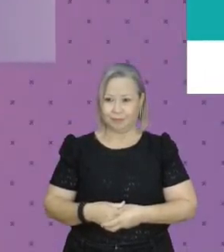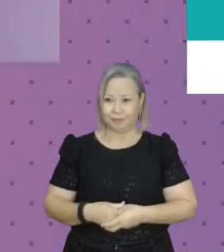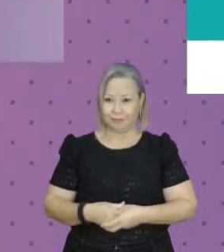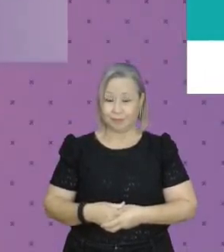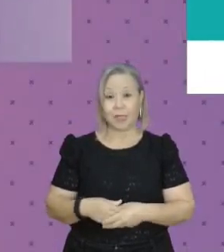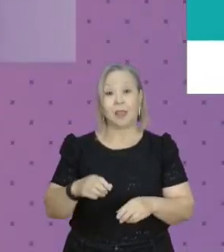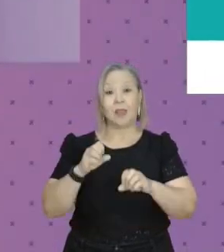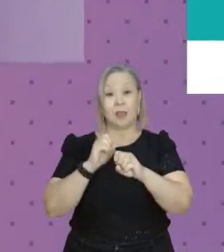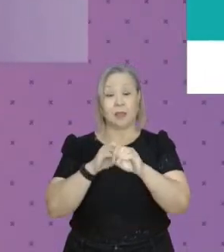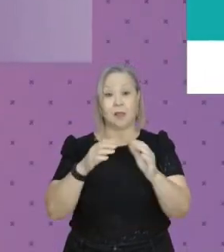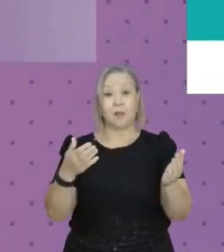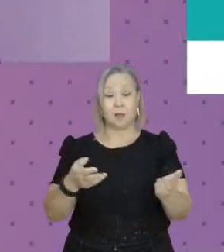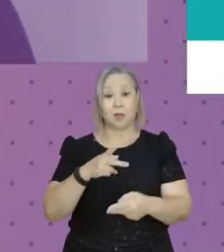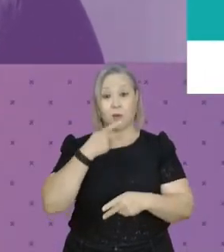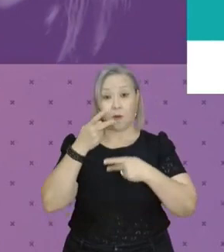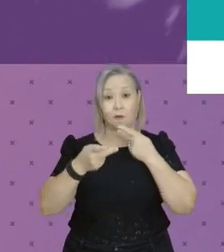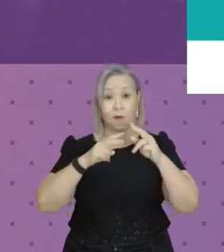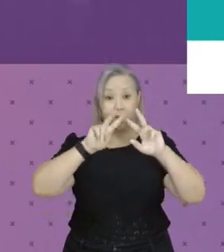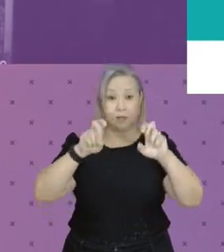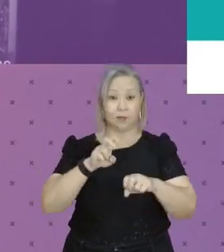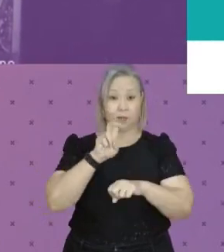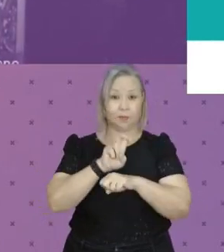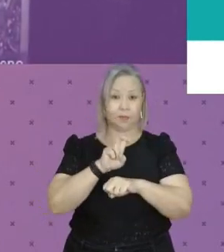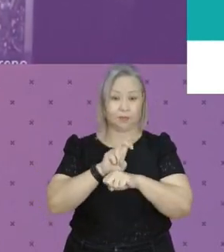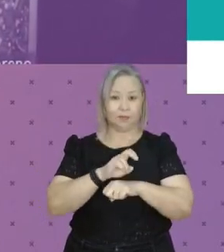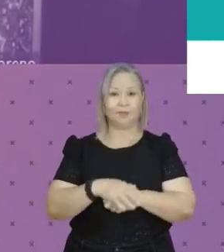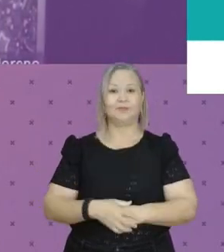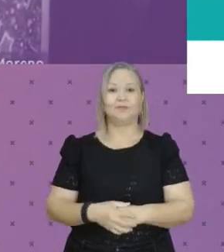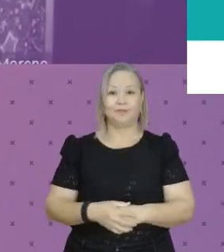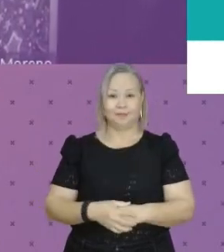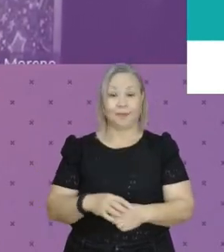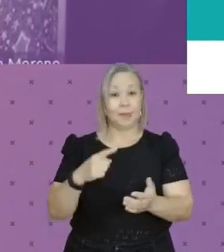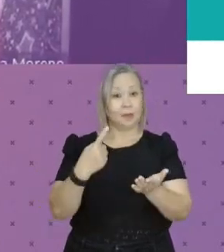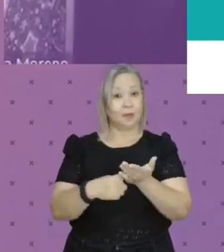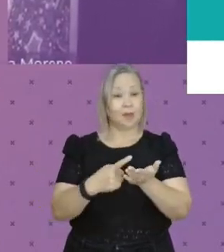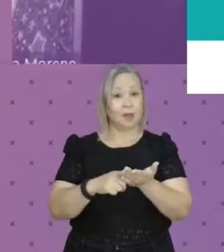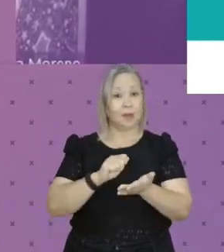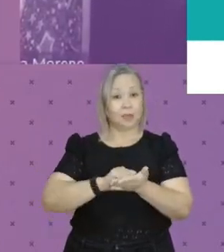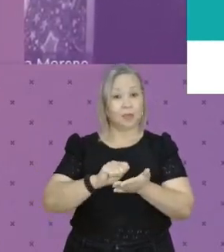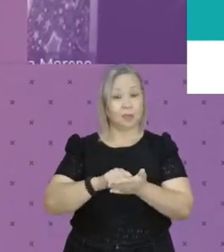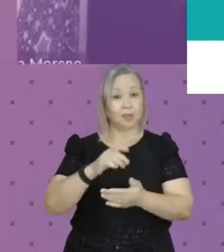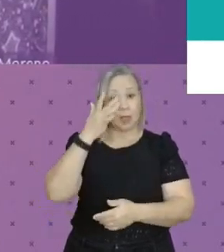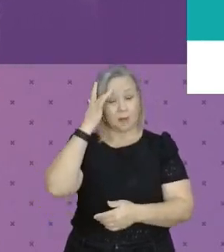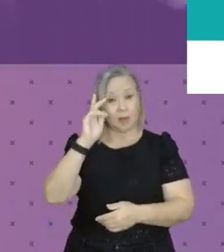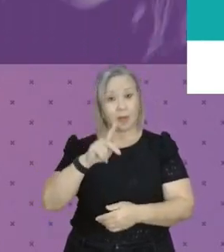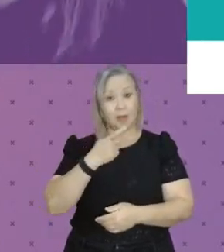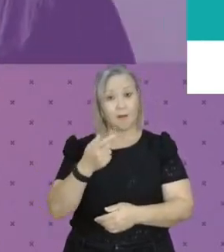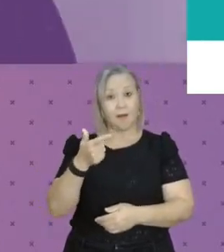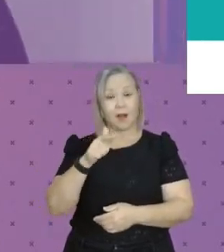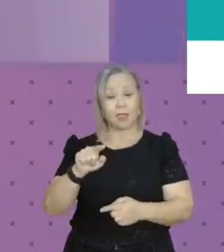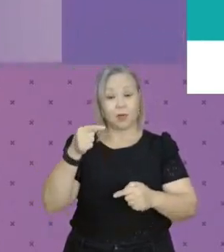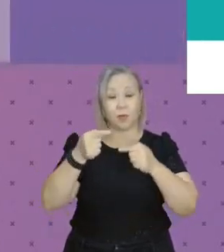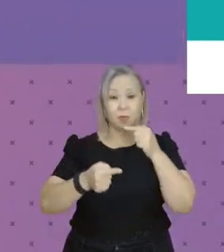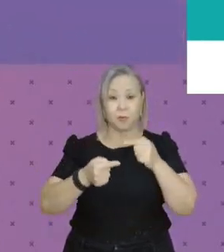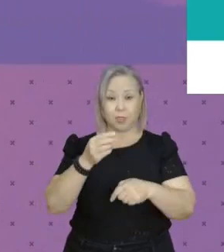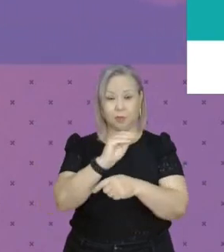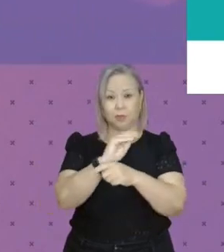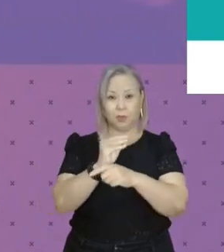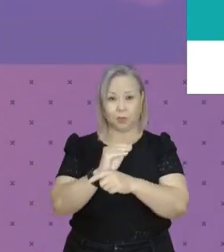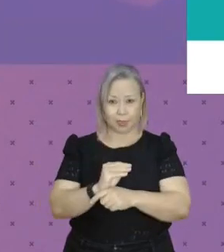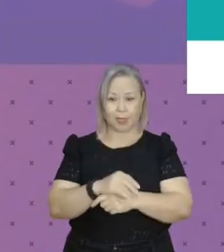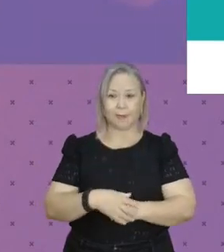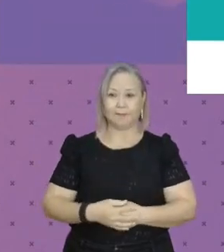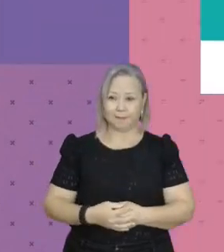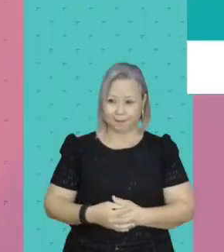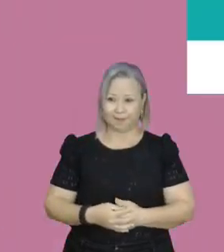Na aula de hoje falamos sobre creches. Anote em sua agenda que amanhã iremos falar mais um pouco sobre as políticas de cuidado.